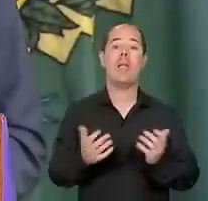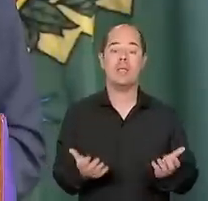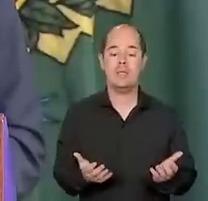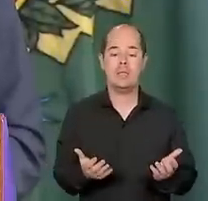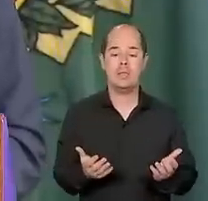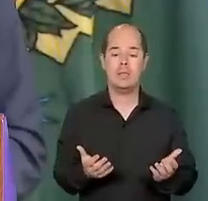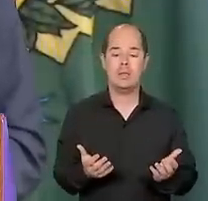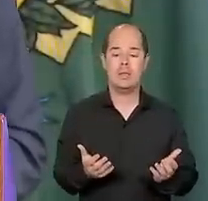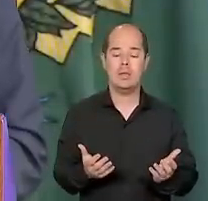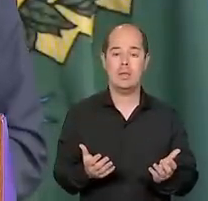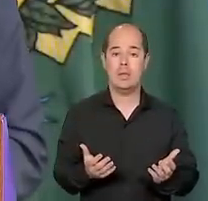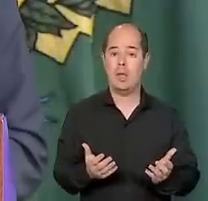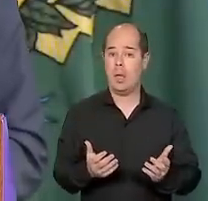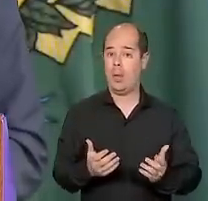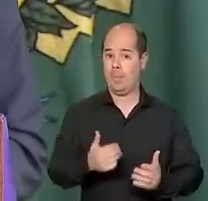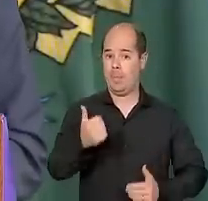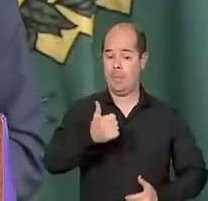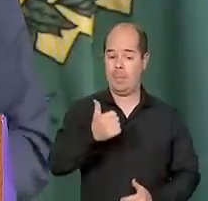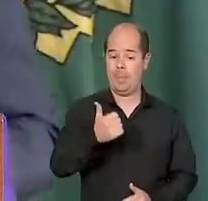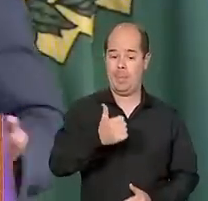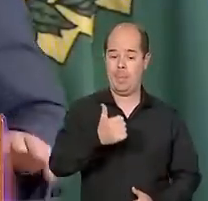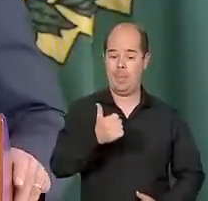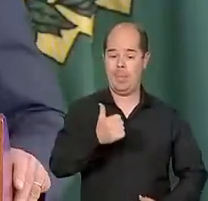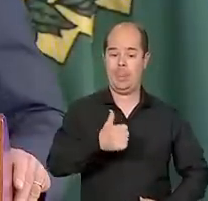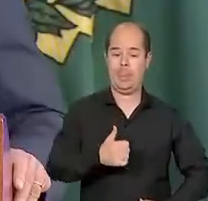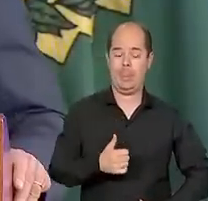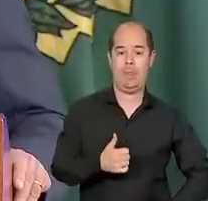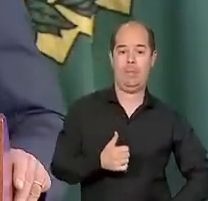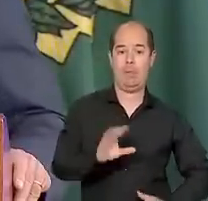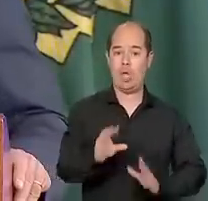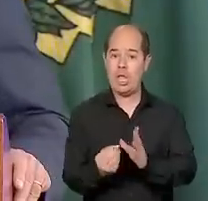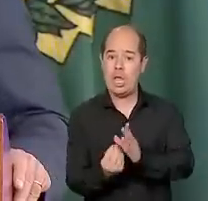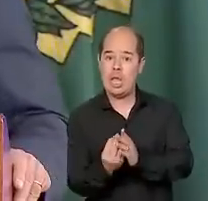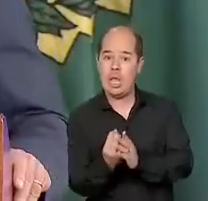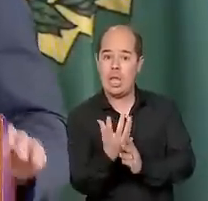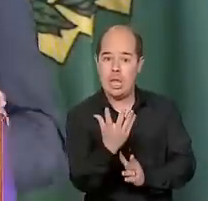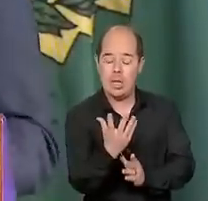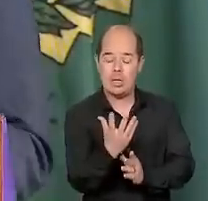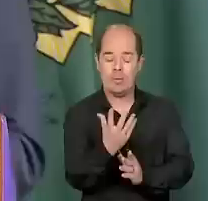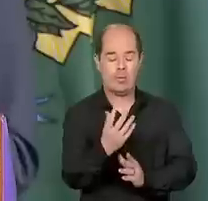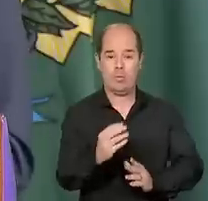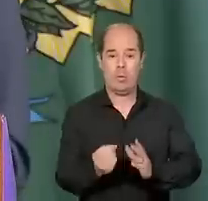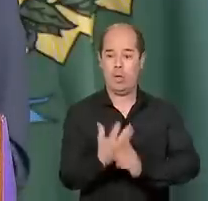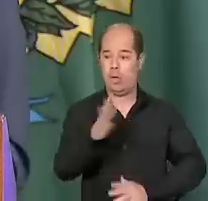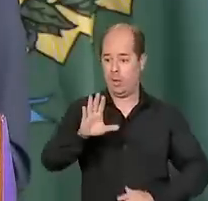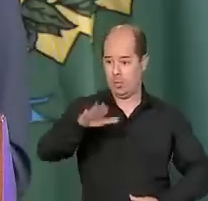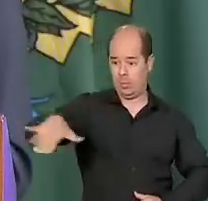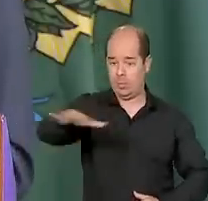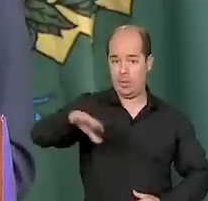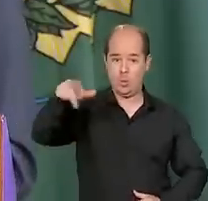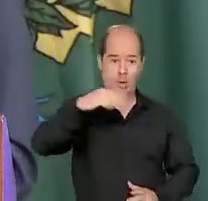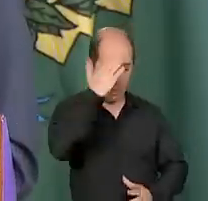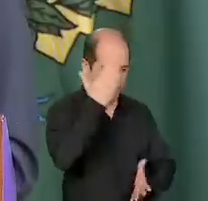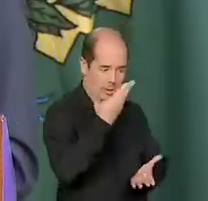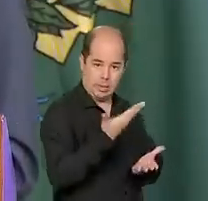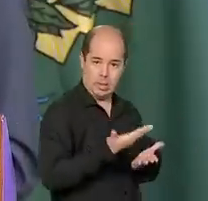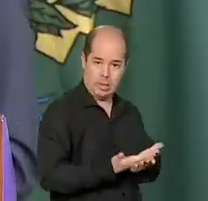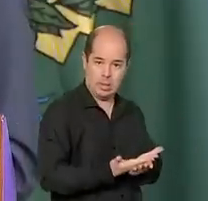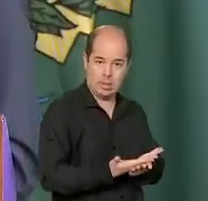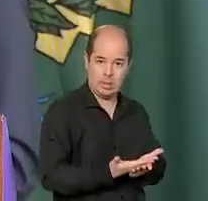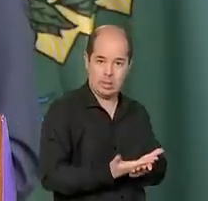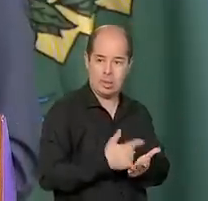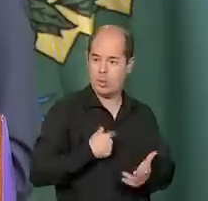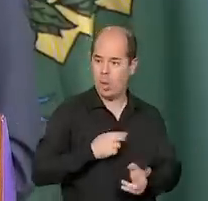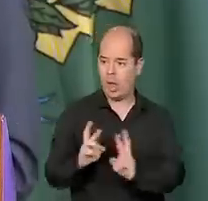fez foi tentar criar credibilidade. nós queremos credibilidade na